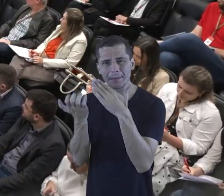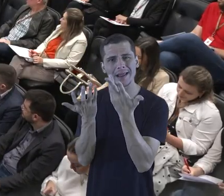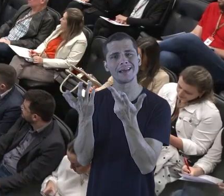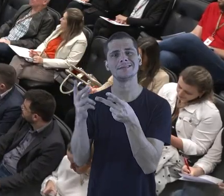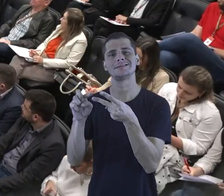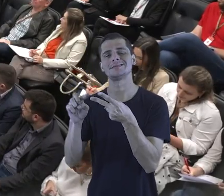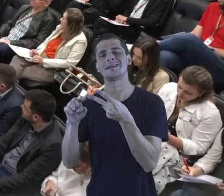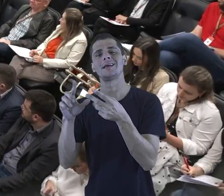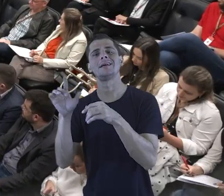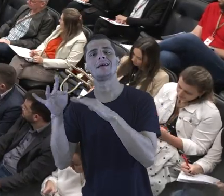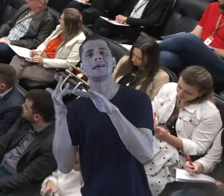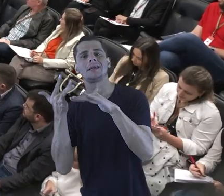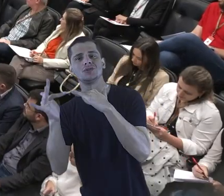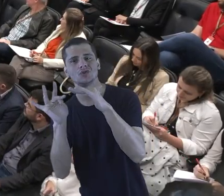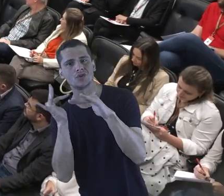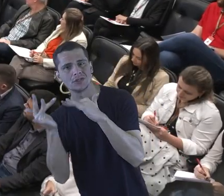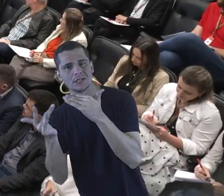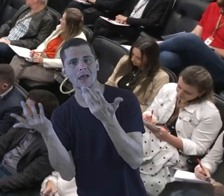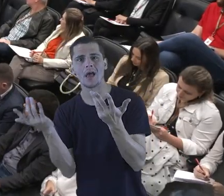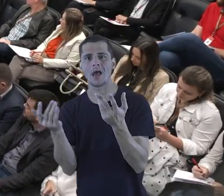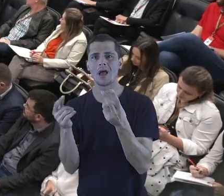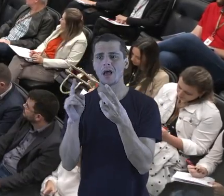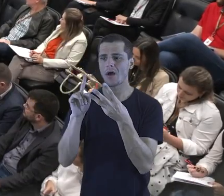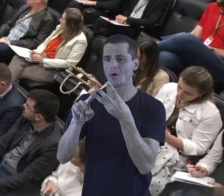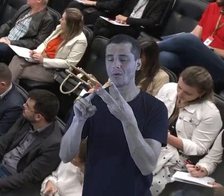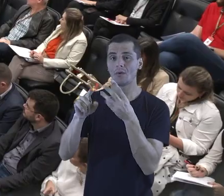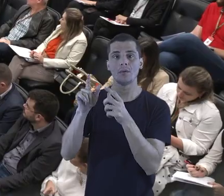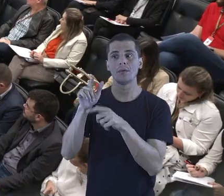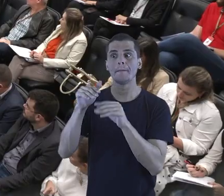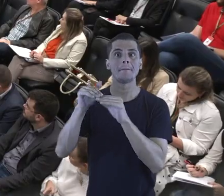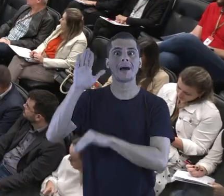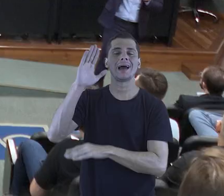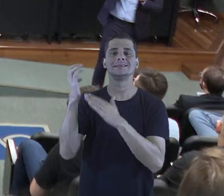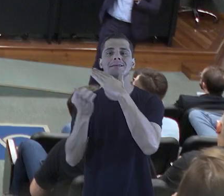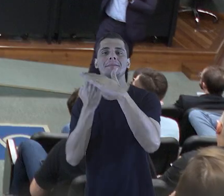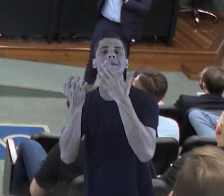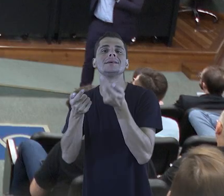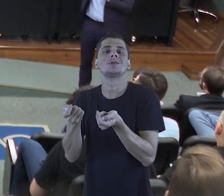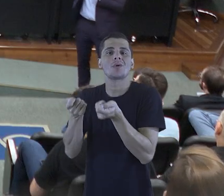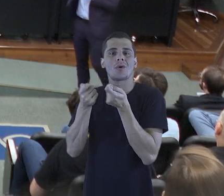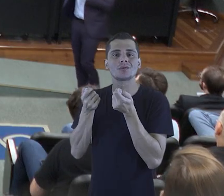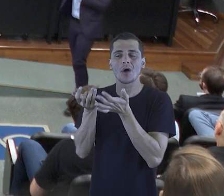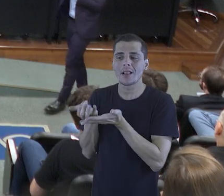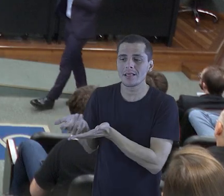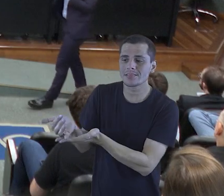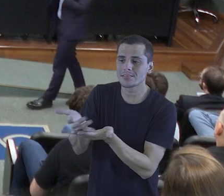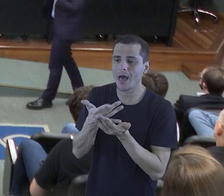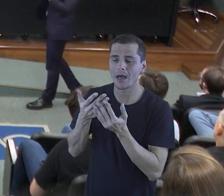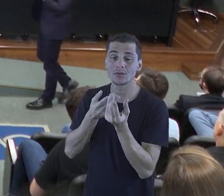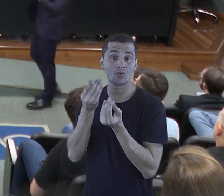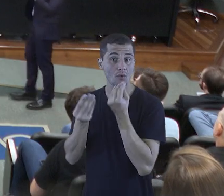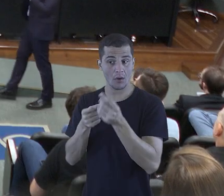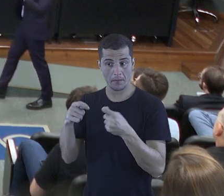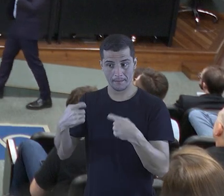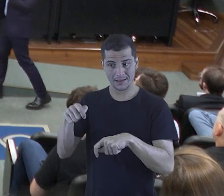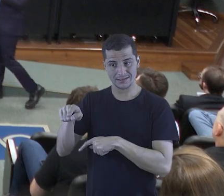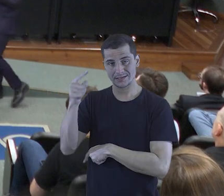ser aplicada ou foi pensada para a iniciativa privada, para as grandes redes sociais, etc. Para os grandes